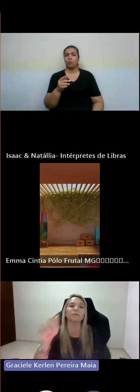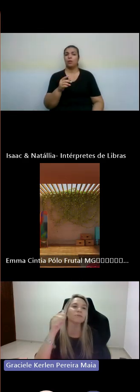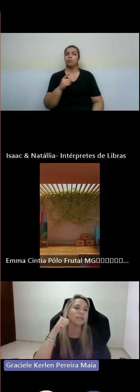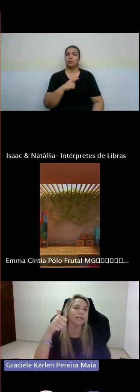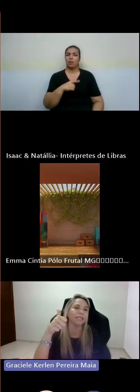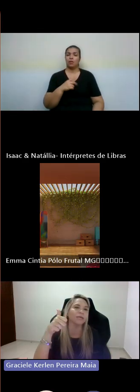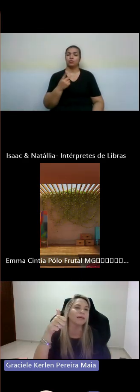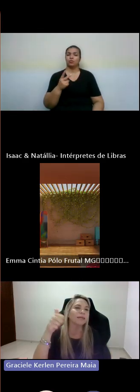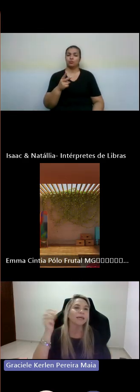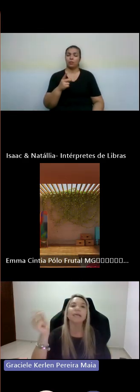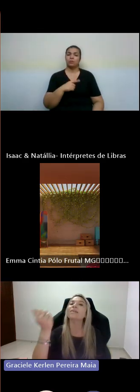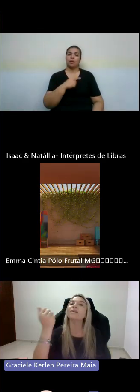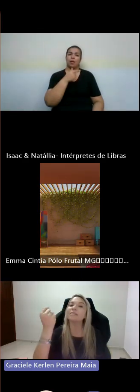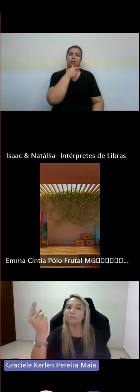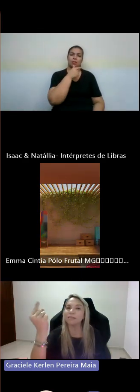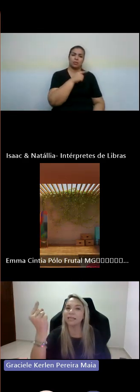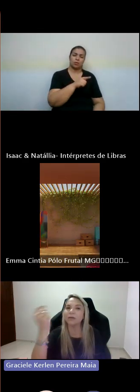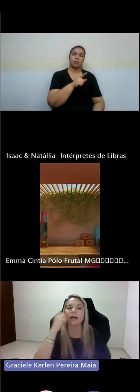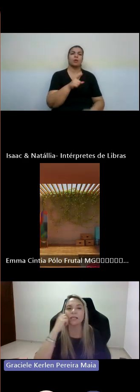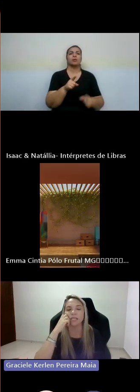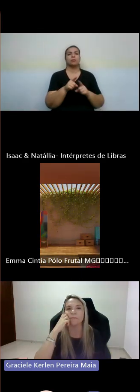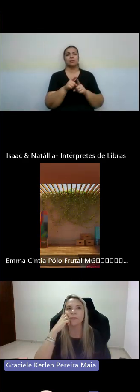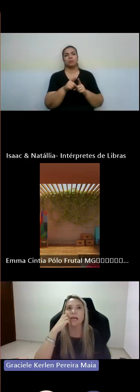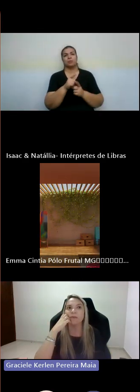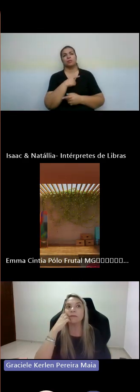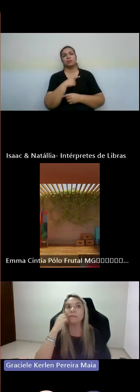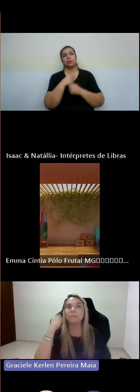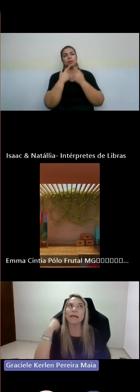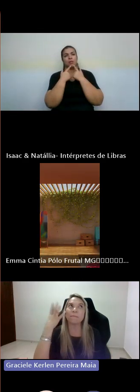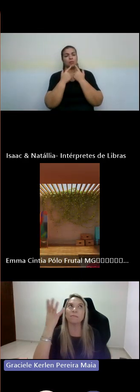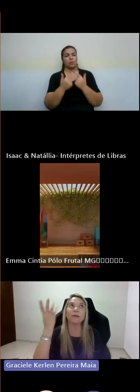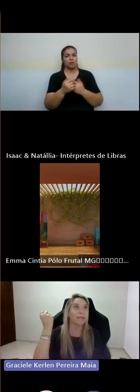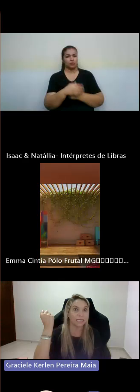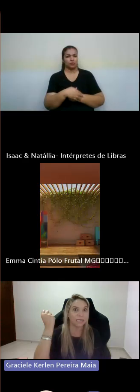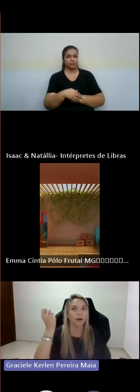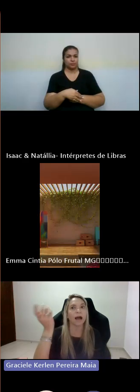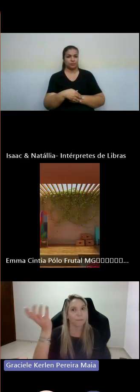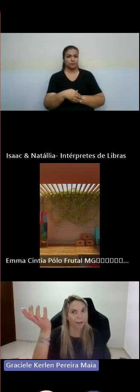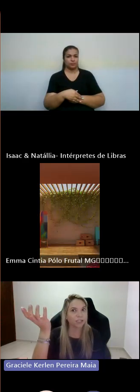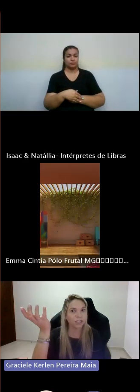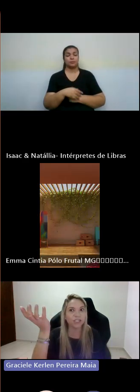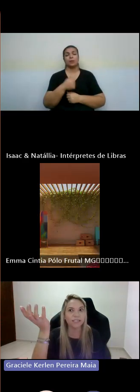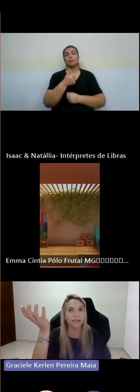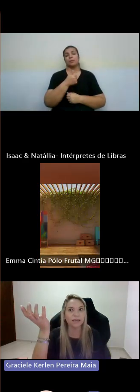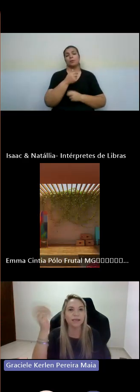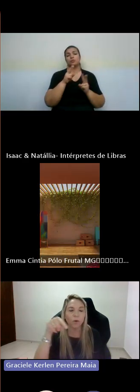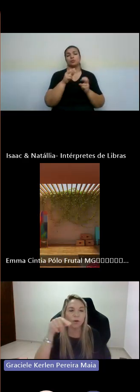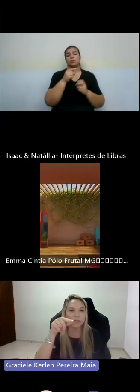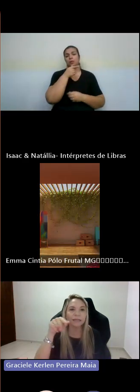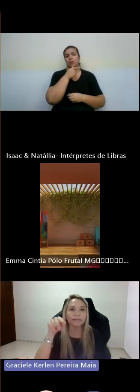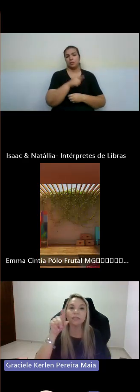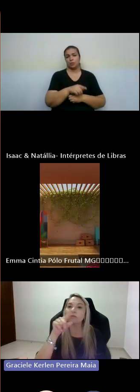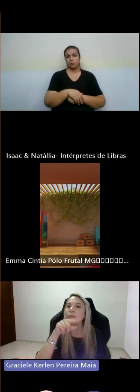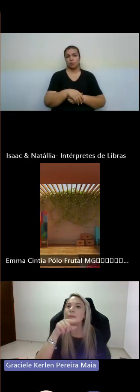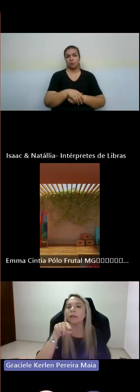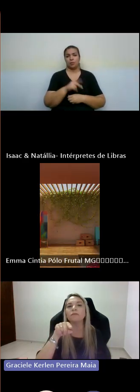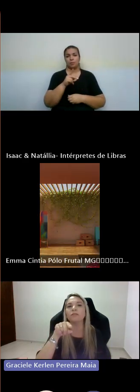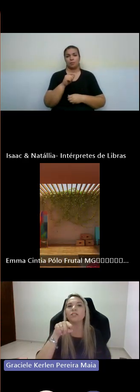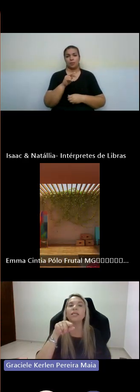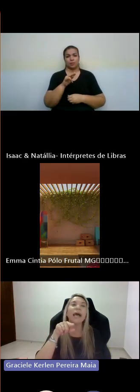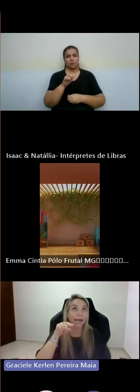coisas. Nós temos a língua e nós temos a linguagem. Vamos pegar primeiro a língua. A Paty disse aí, o que está dentro